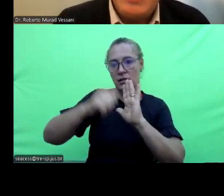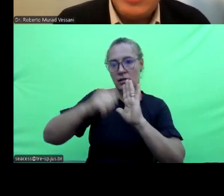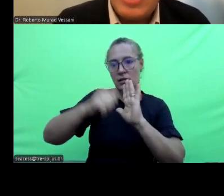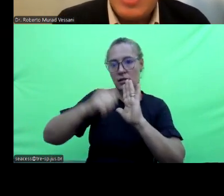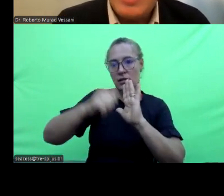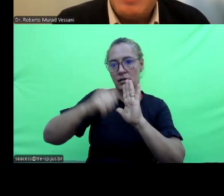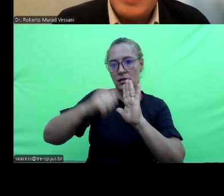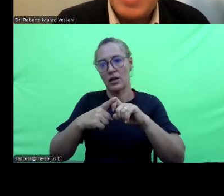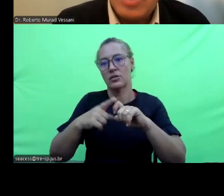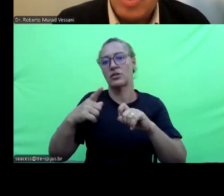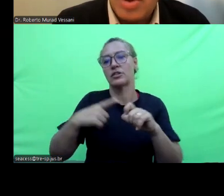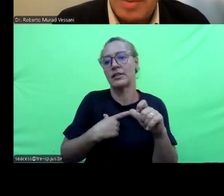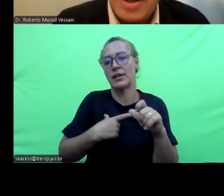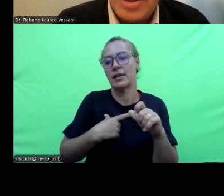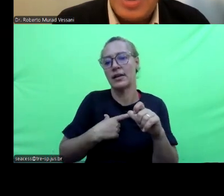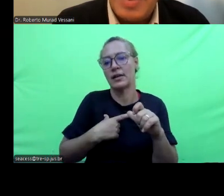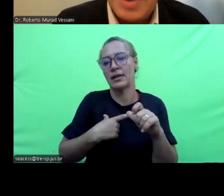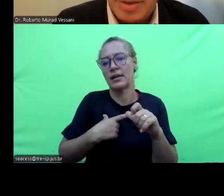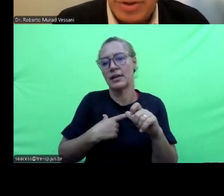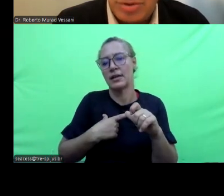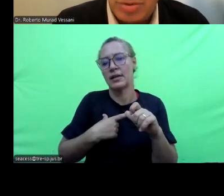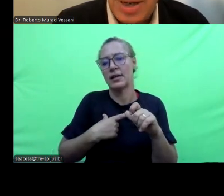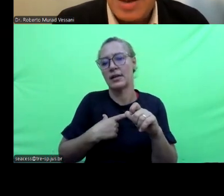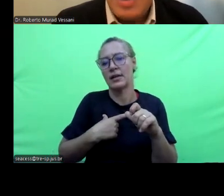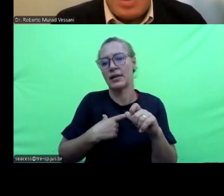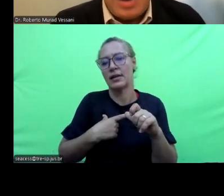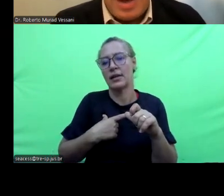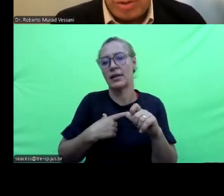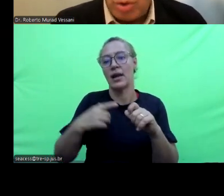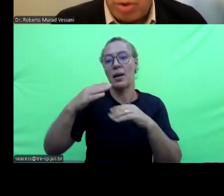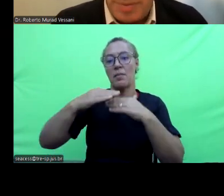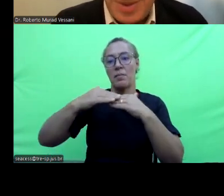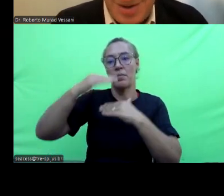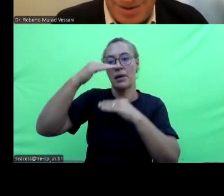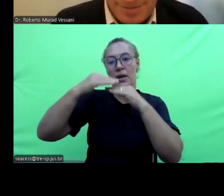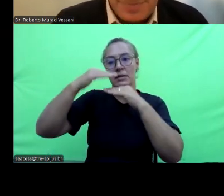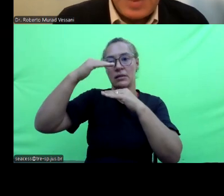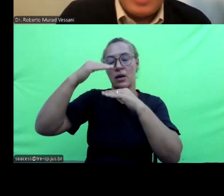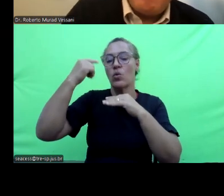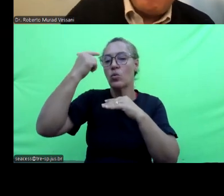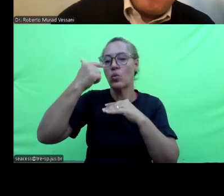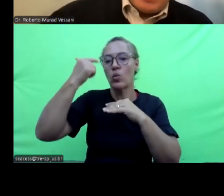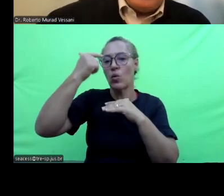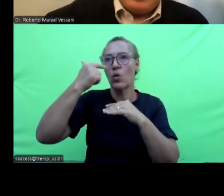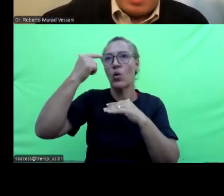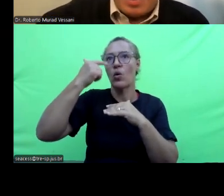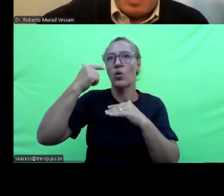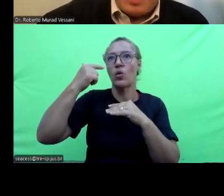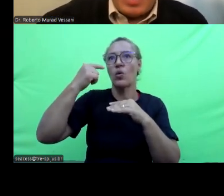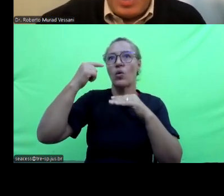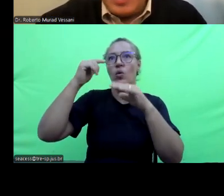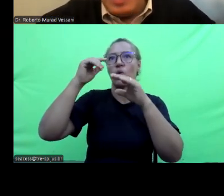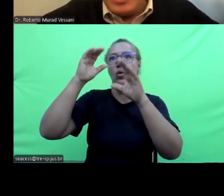a medida da pressão do olho, a medida da pressão intraocular, que é a tonometria, tá?